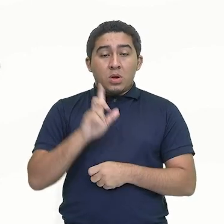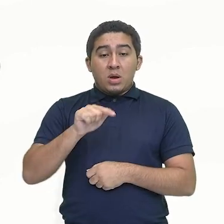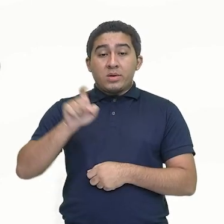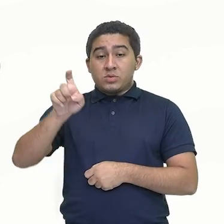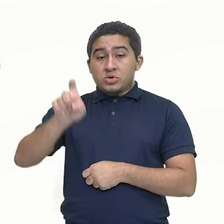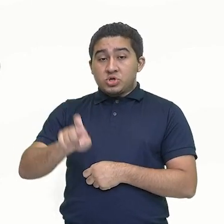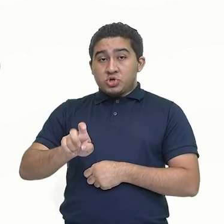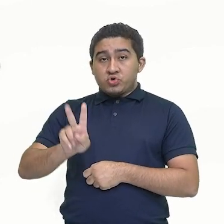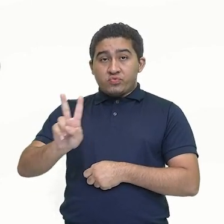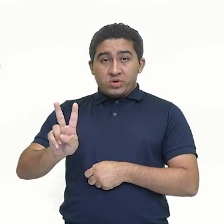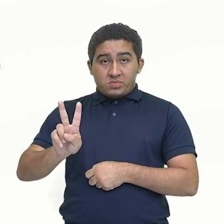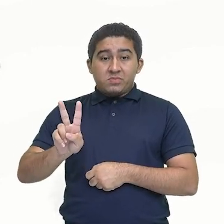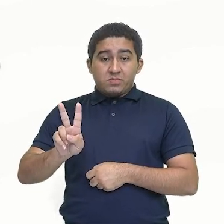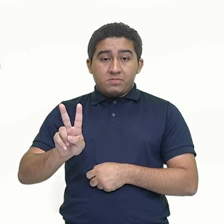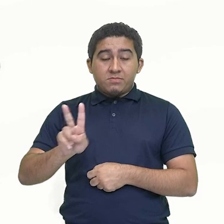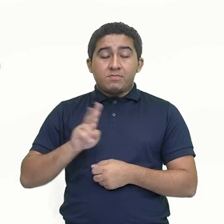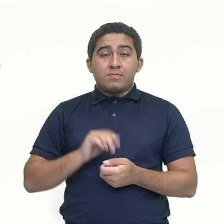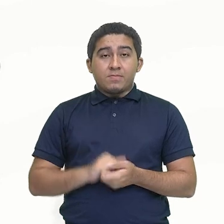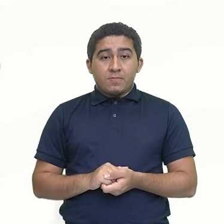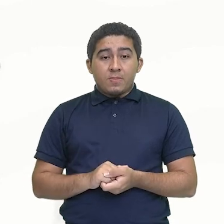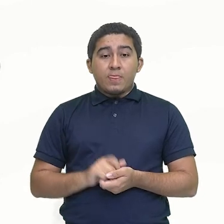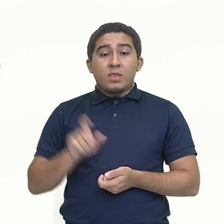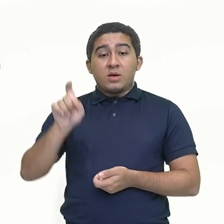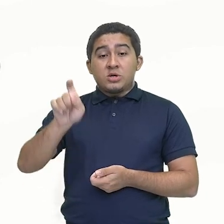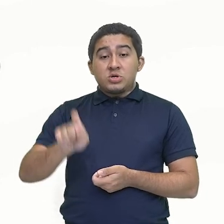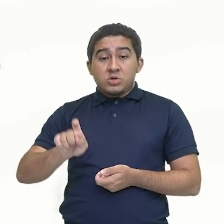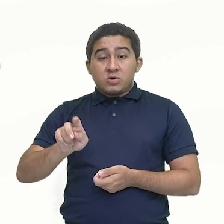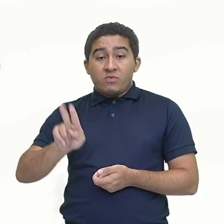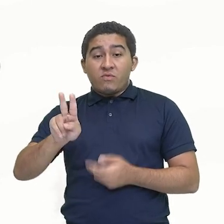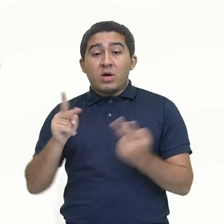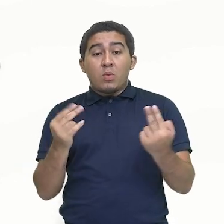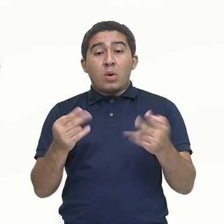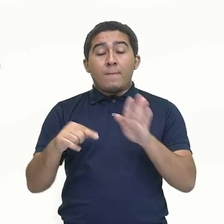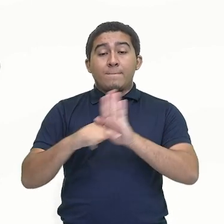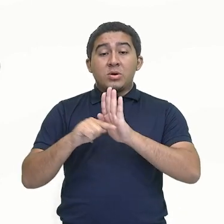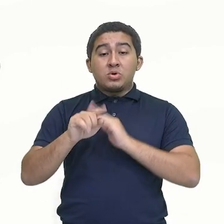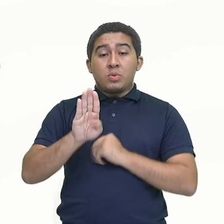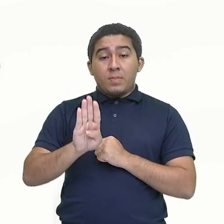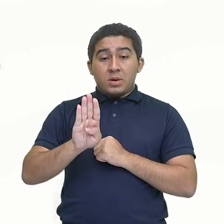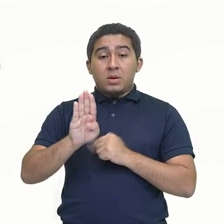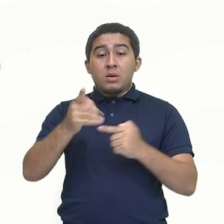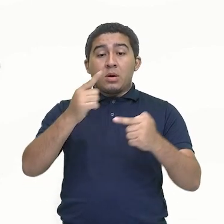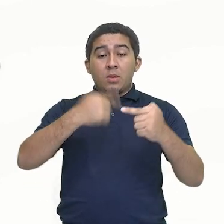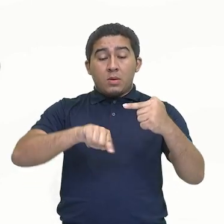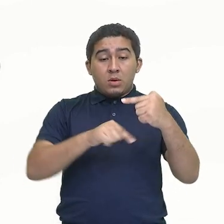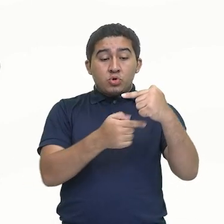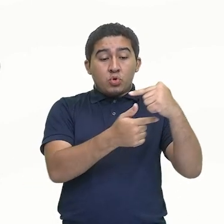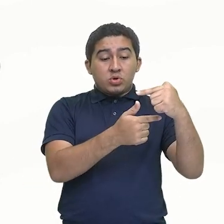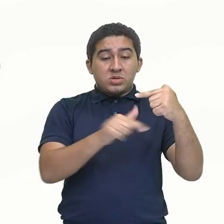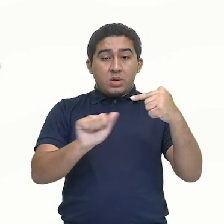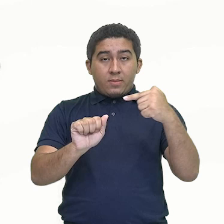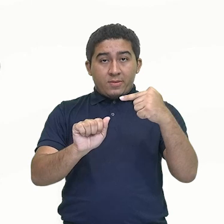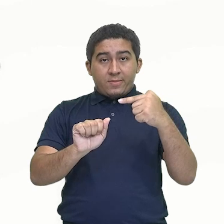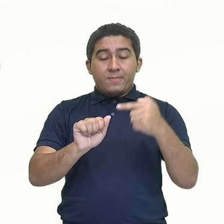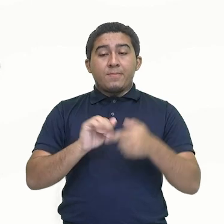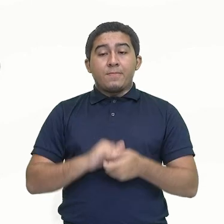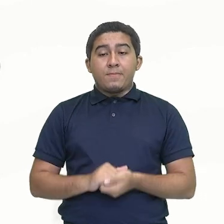o x do vértice, que é aquele, né? Menos b sobre